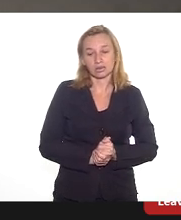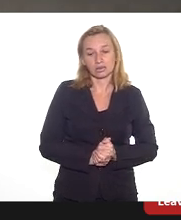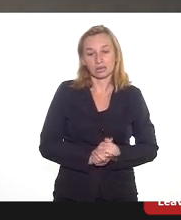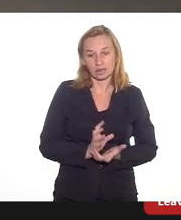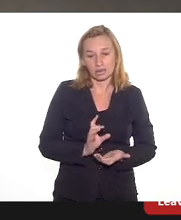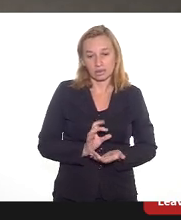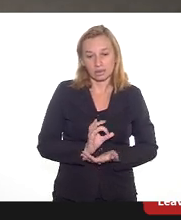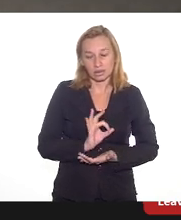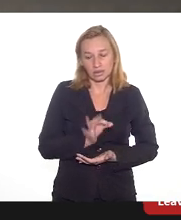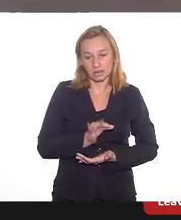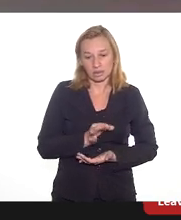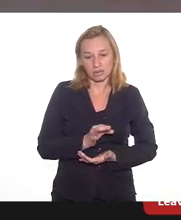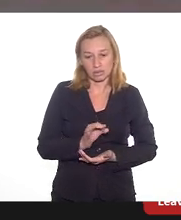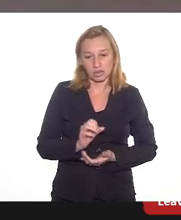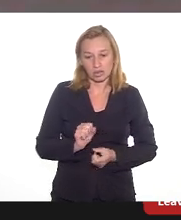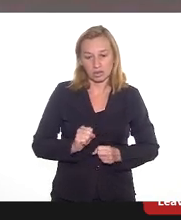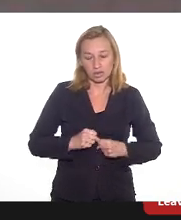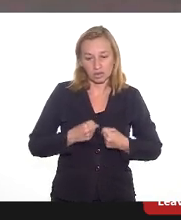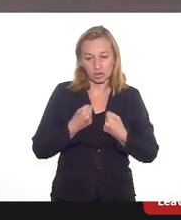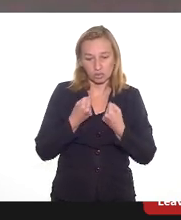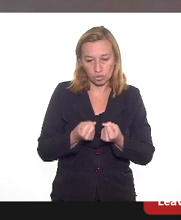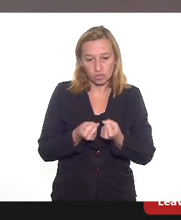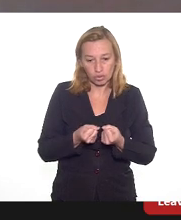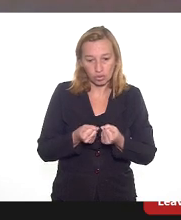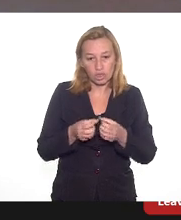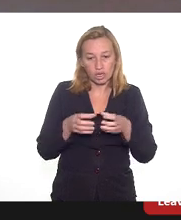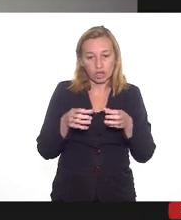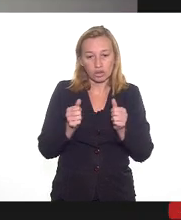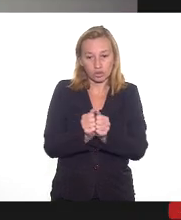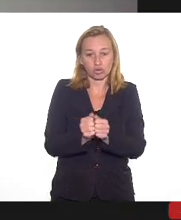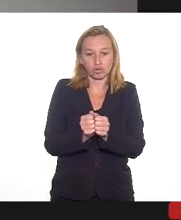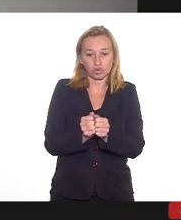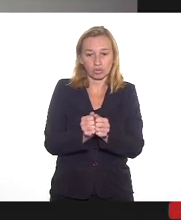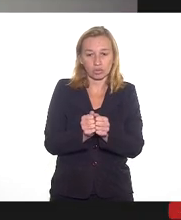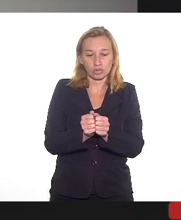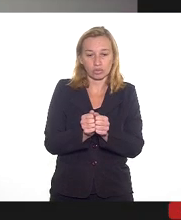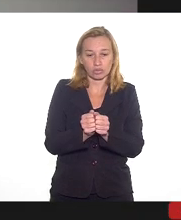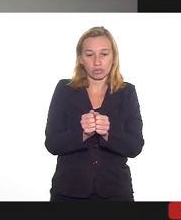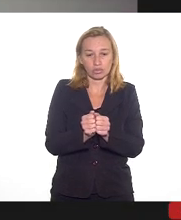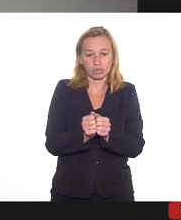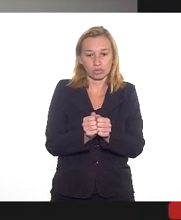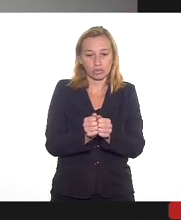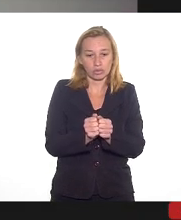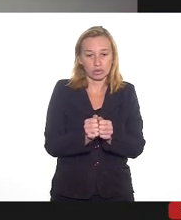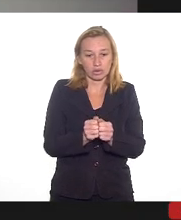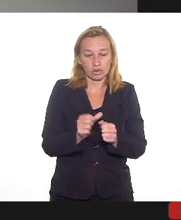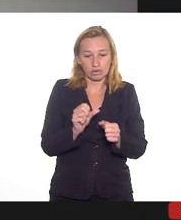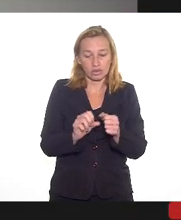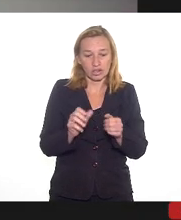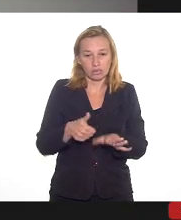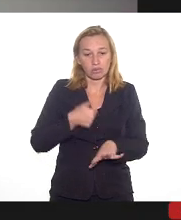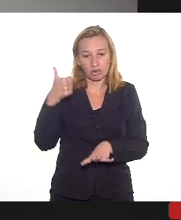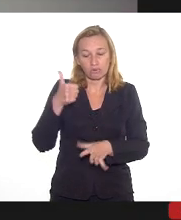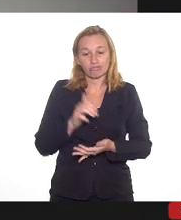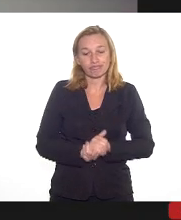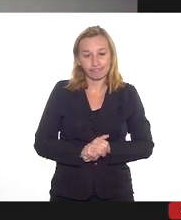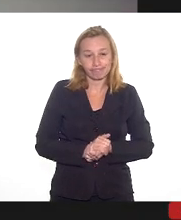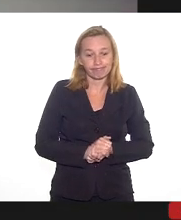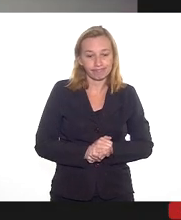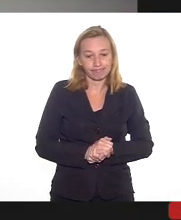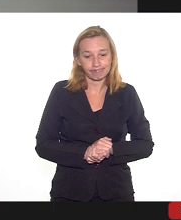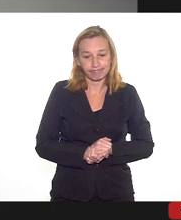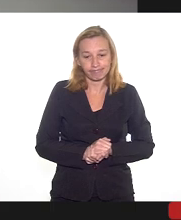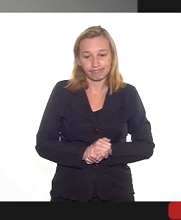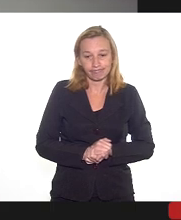realmente tentar, junto com a Secretaria de Educação, que realmente está no rumo muito bem desenhado, né?